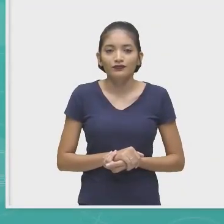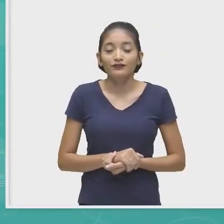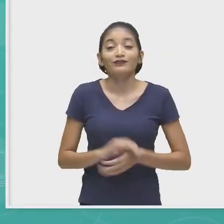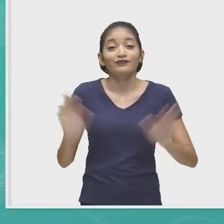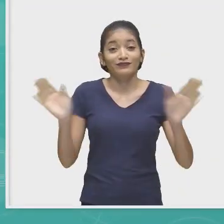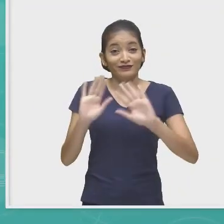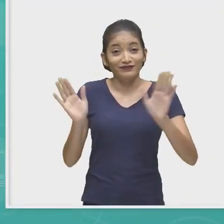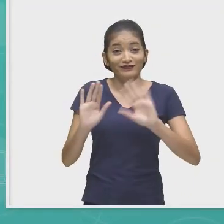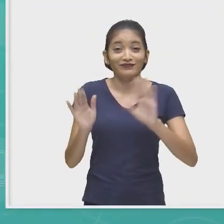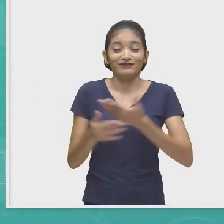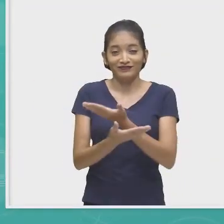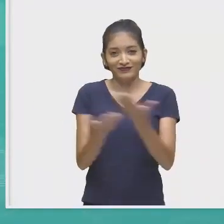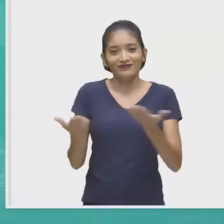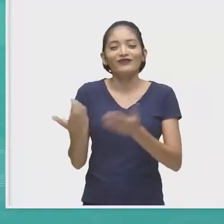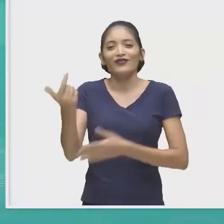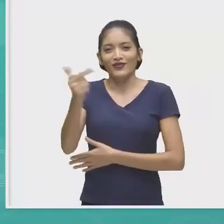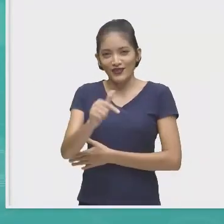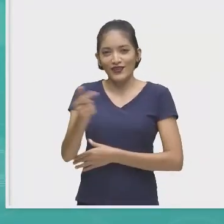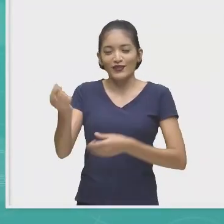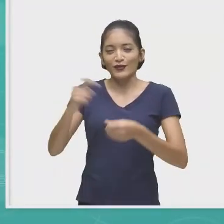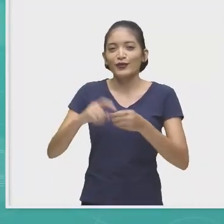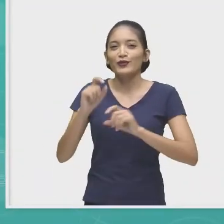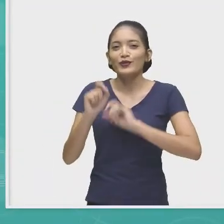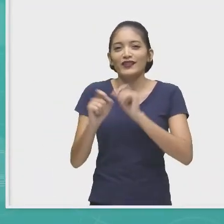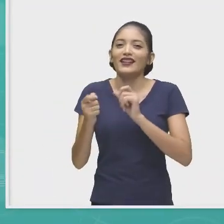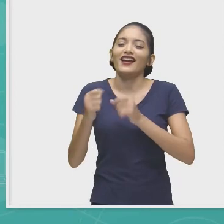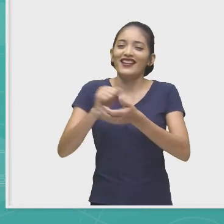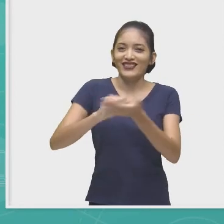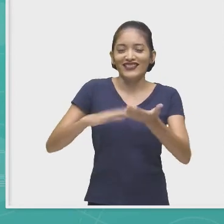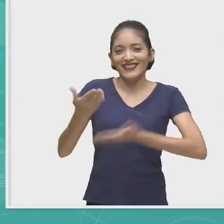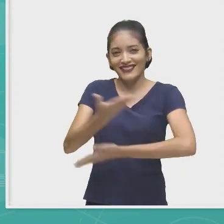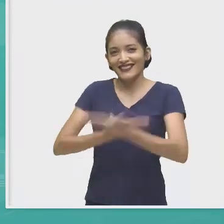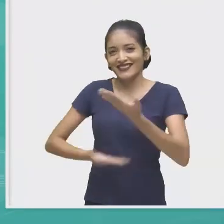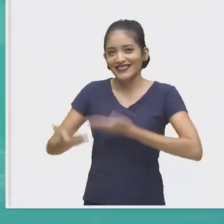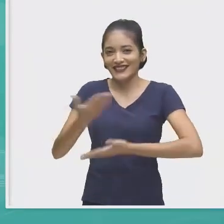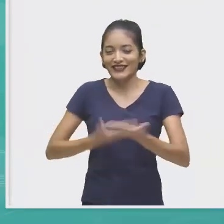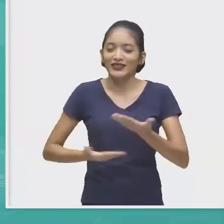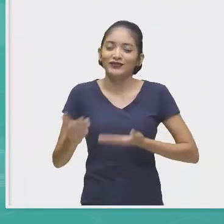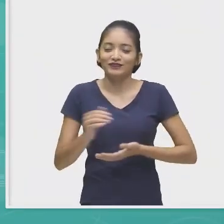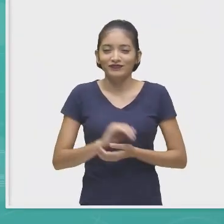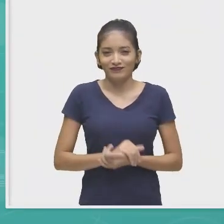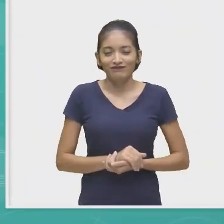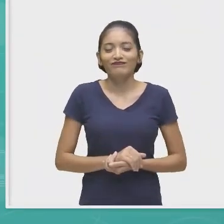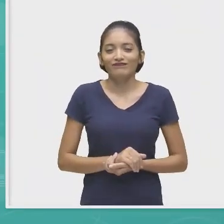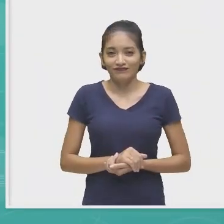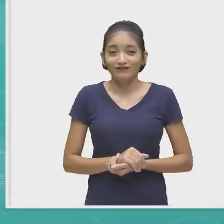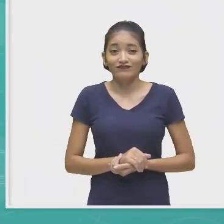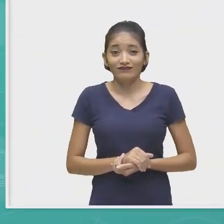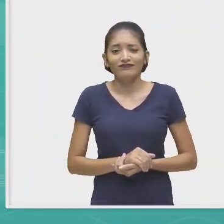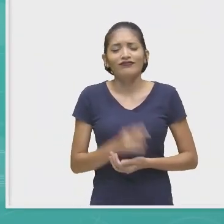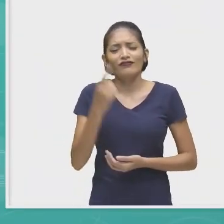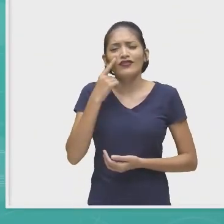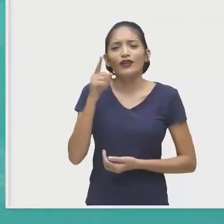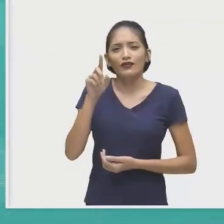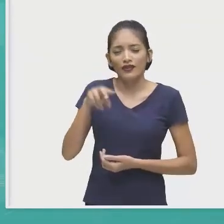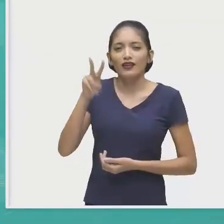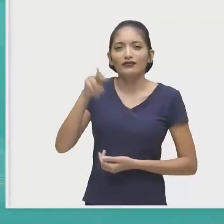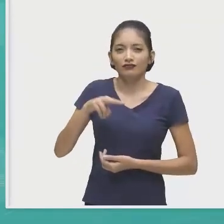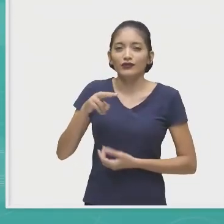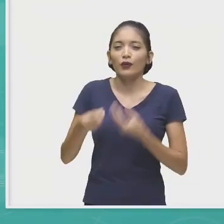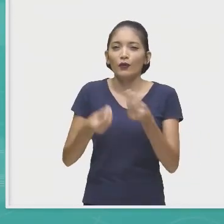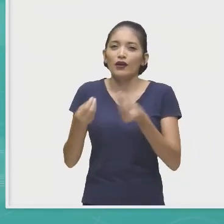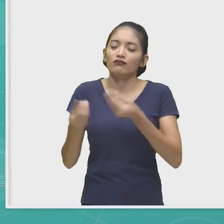Olá, Amazonas! Estamos de volta agora para a nossa interatividade da nossa dinâmica local interativa. Vamos ver aqui como está a participação